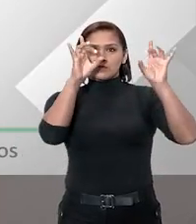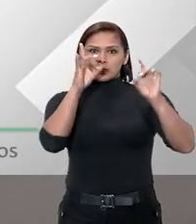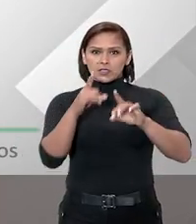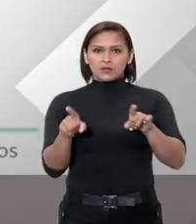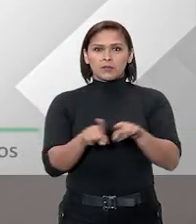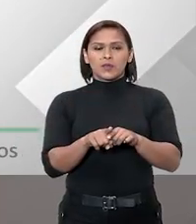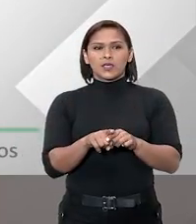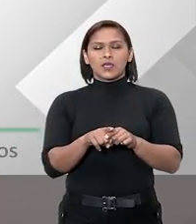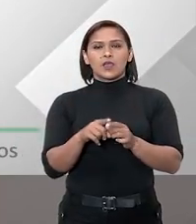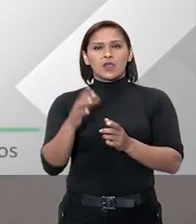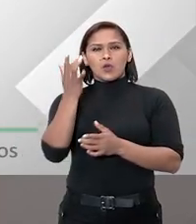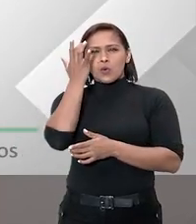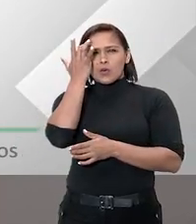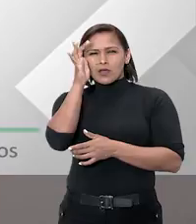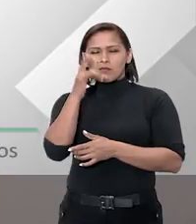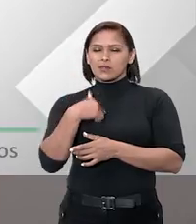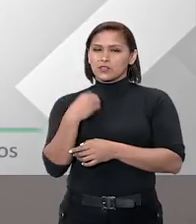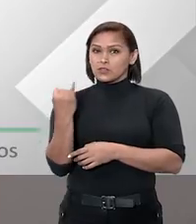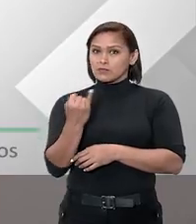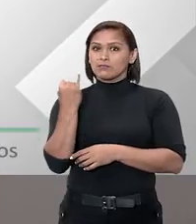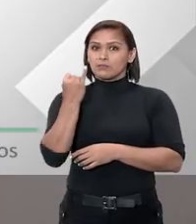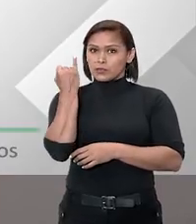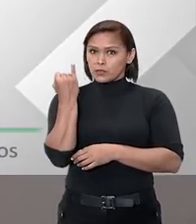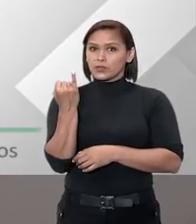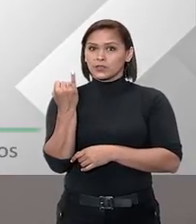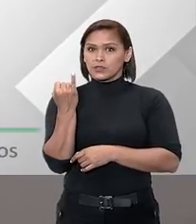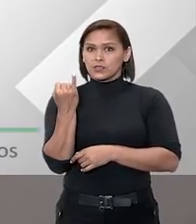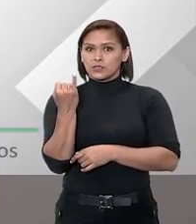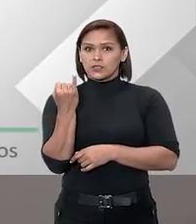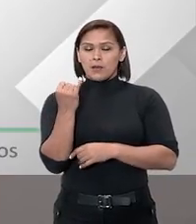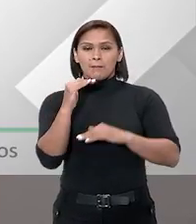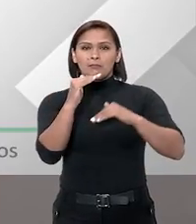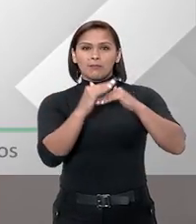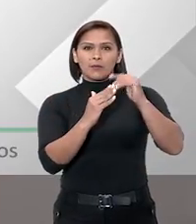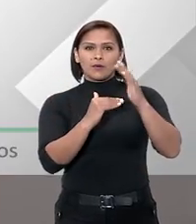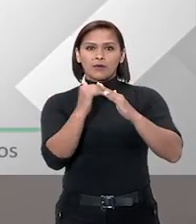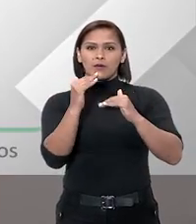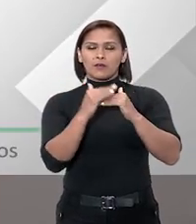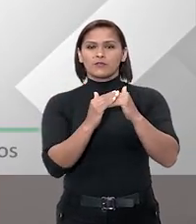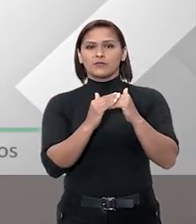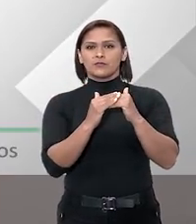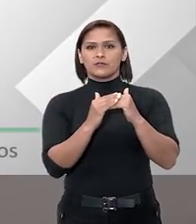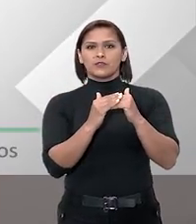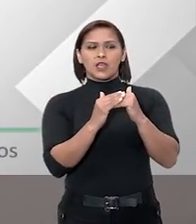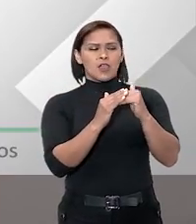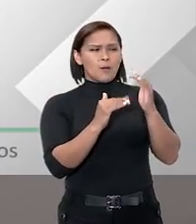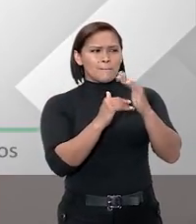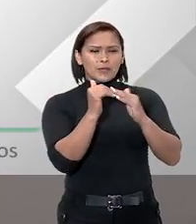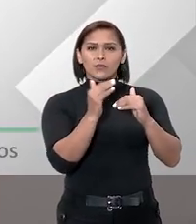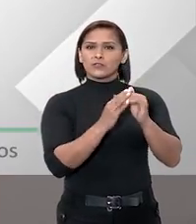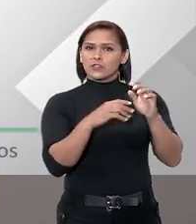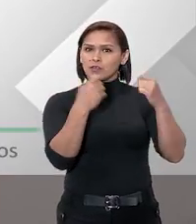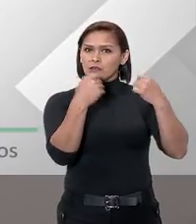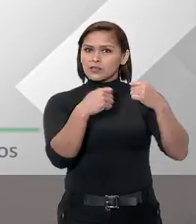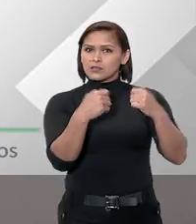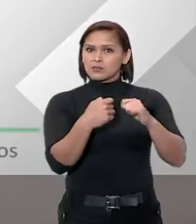aí o que eu acho que é muito importante, profissionais, né, que